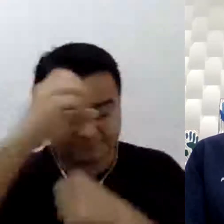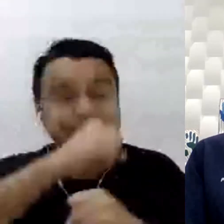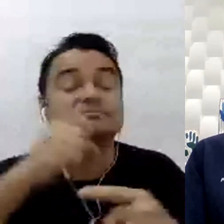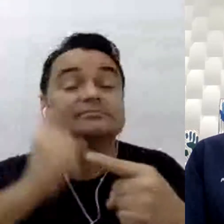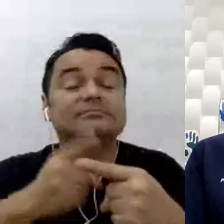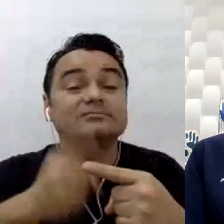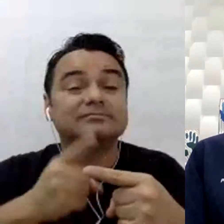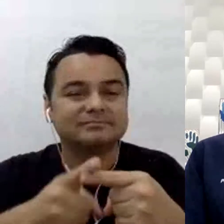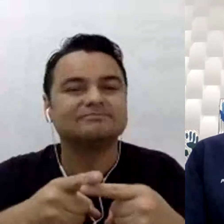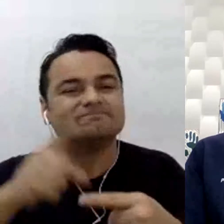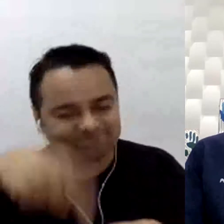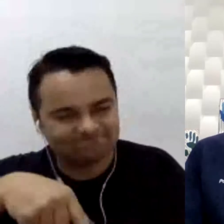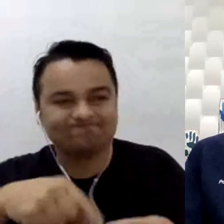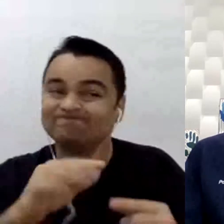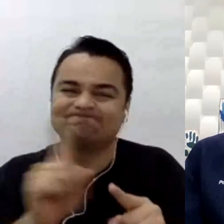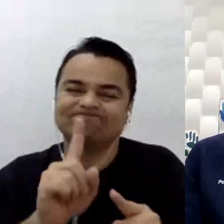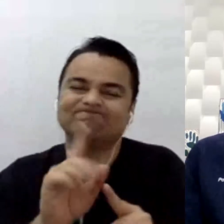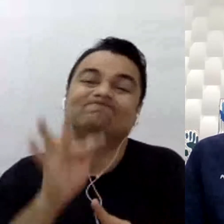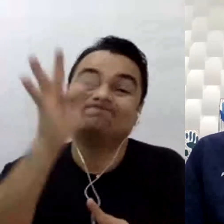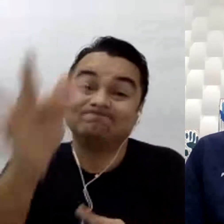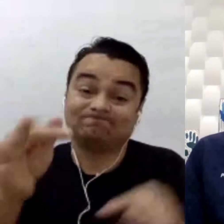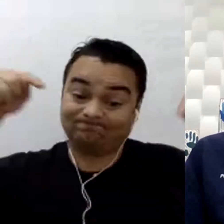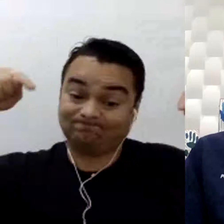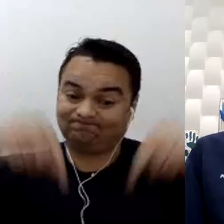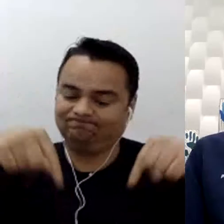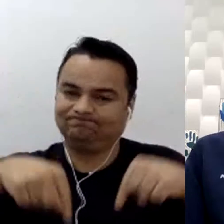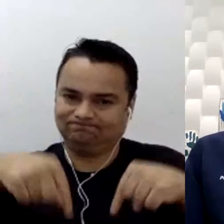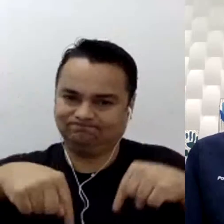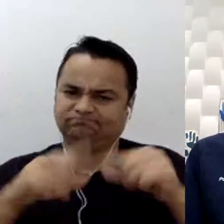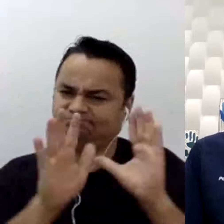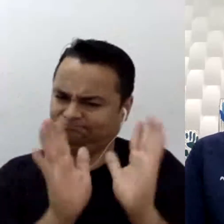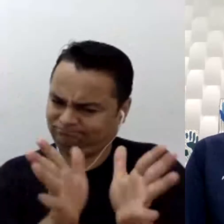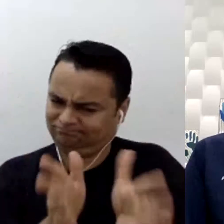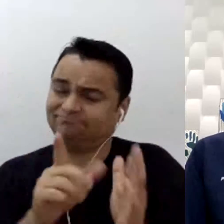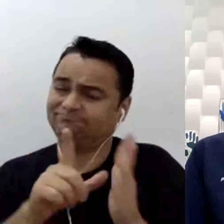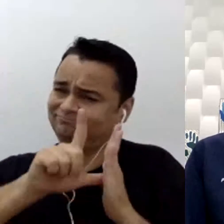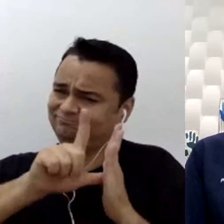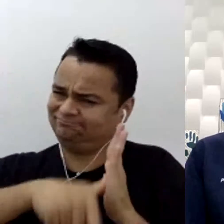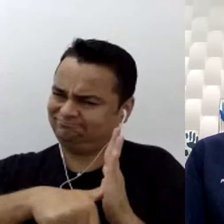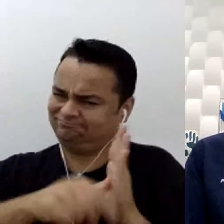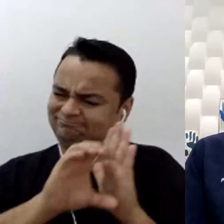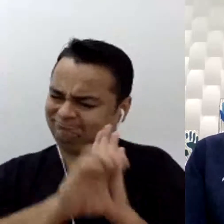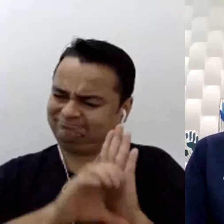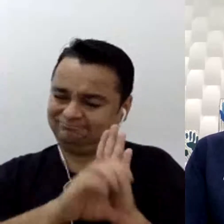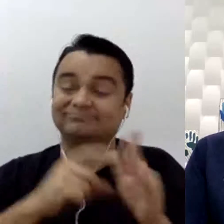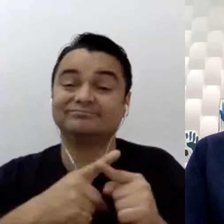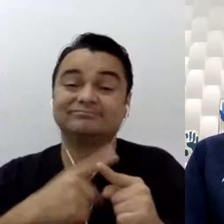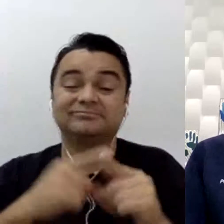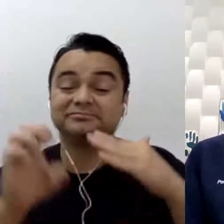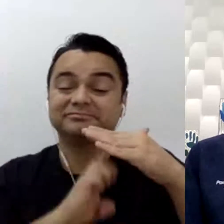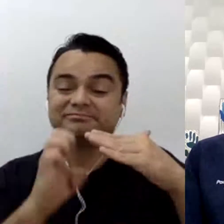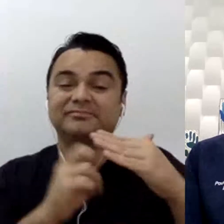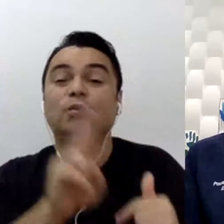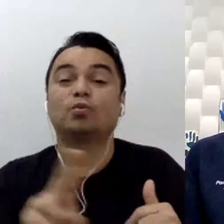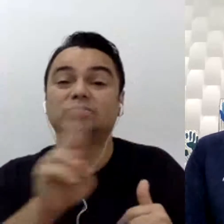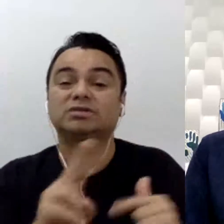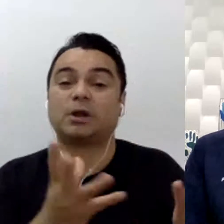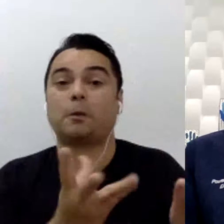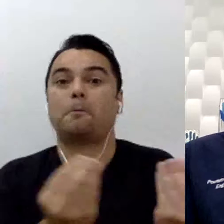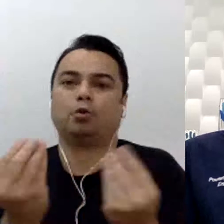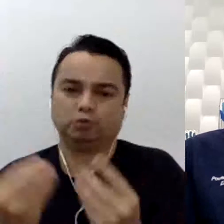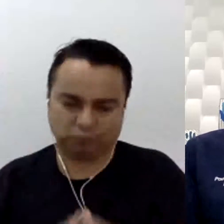é algo que não é do futuro, é algo agora. Já estamos atrasados nesse conceito, porque as empresas estão utilizando muito